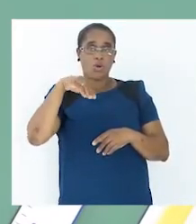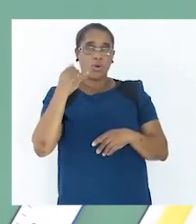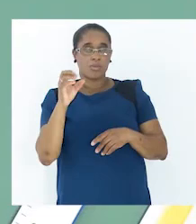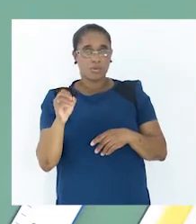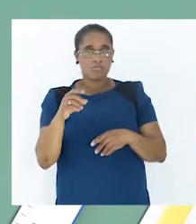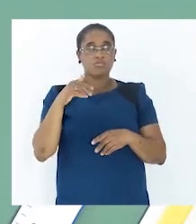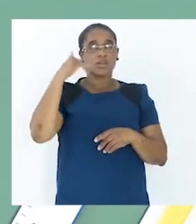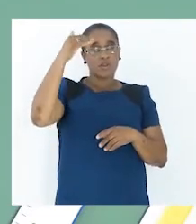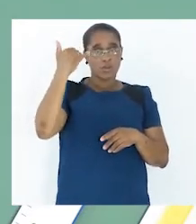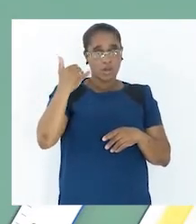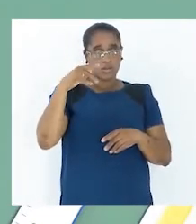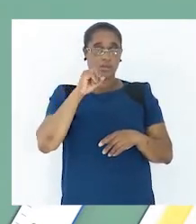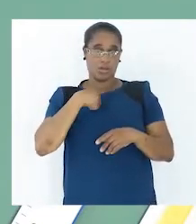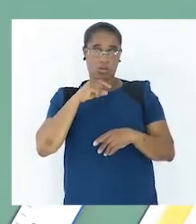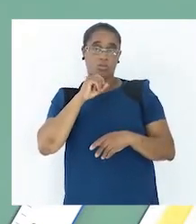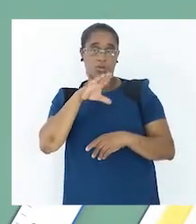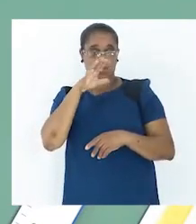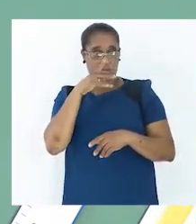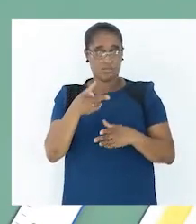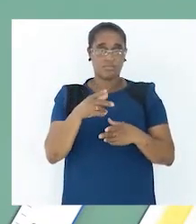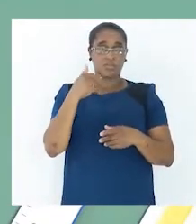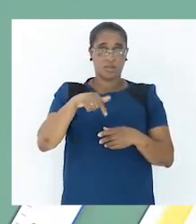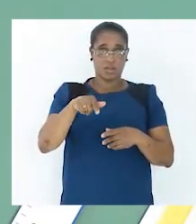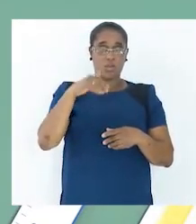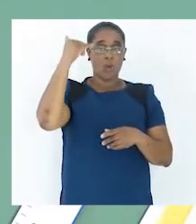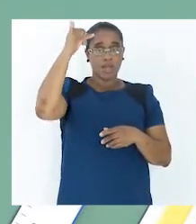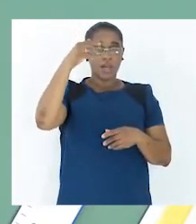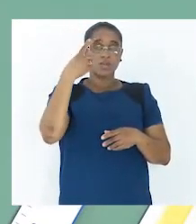que aqui eu tenho quadrado de um binómio.